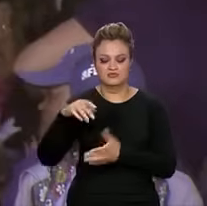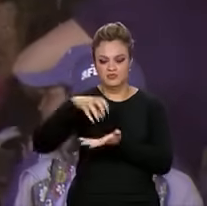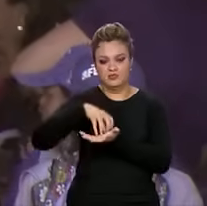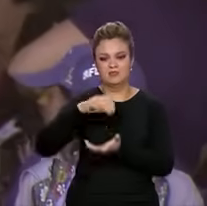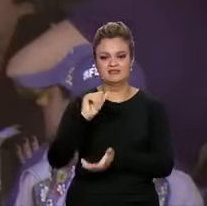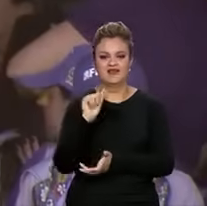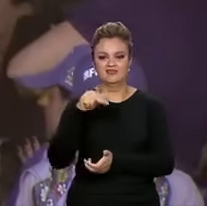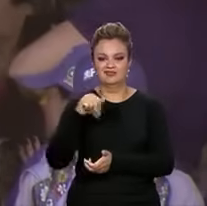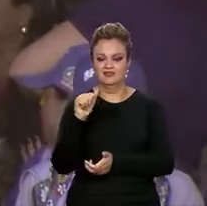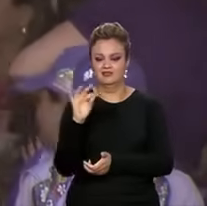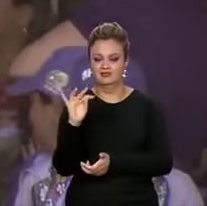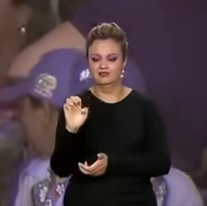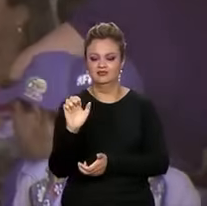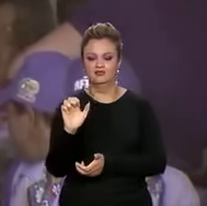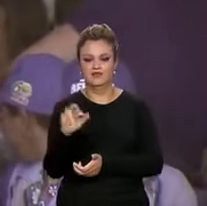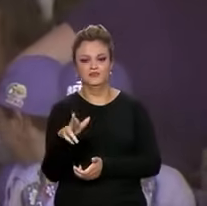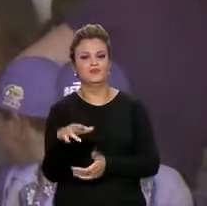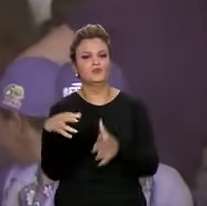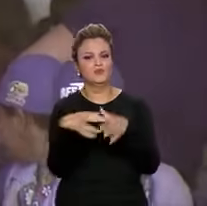a nossa equipe nós